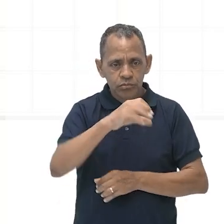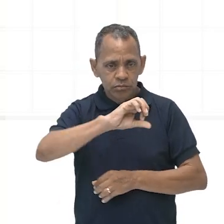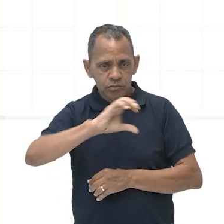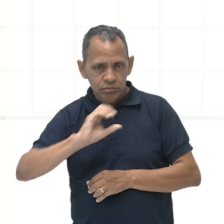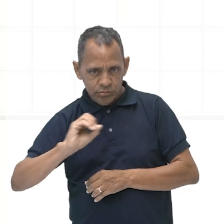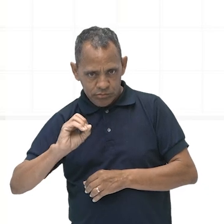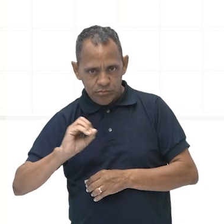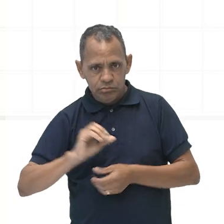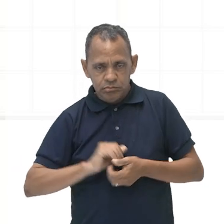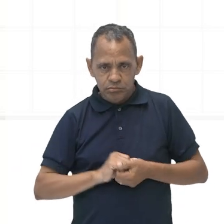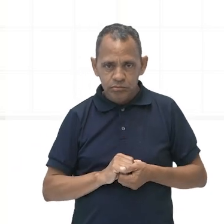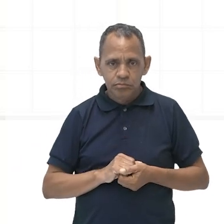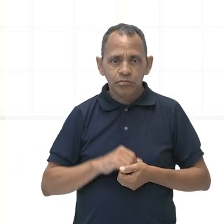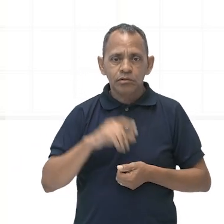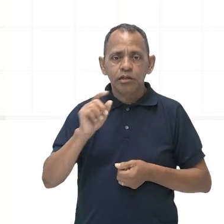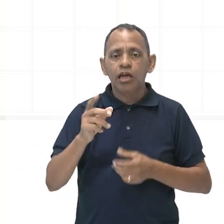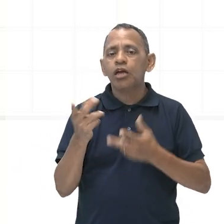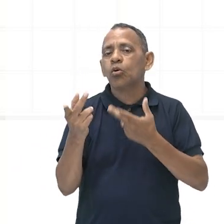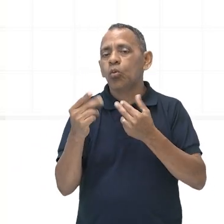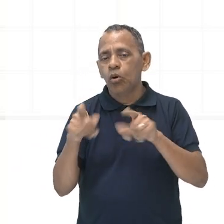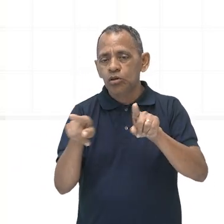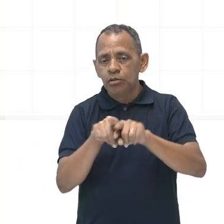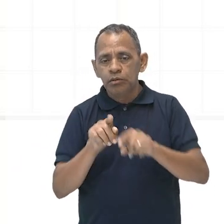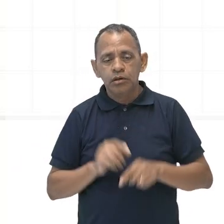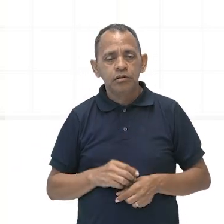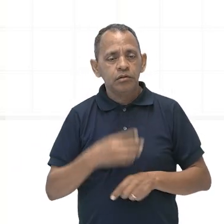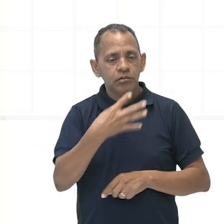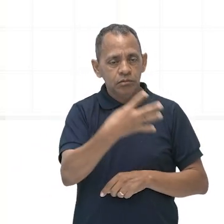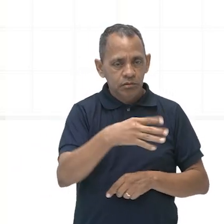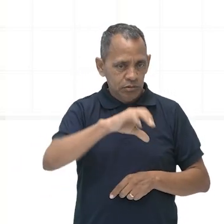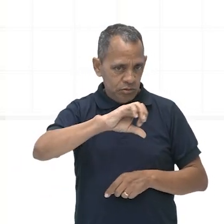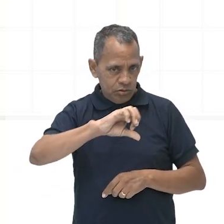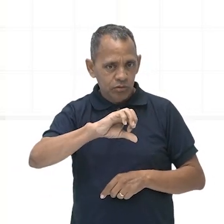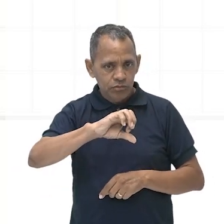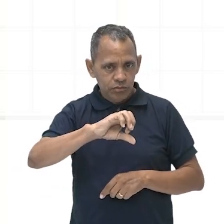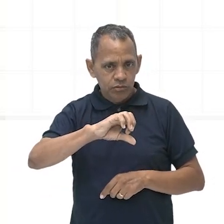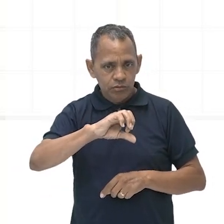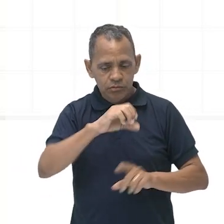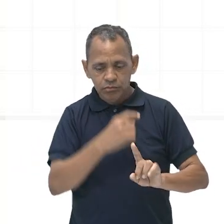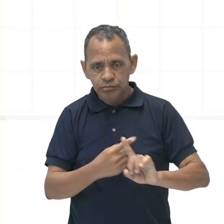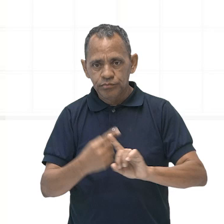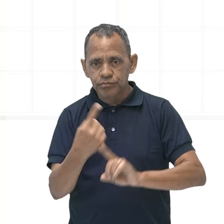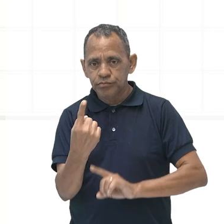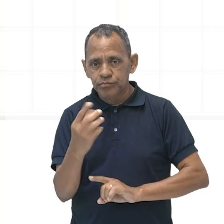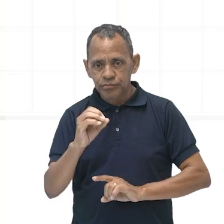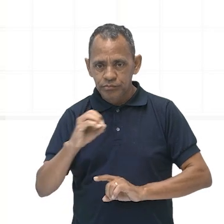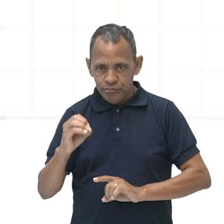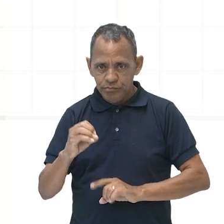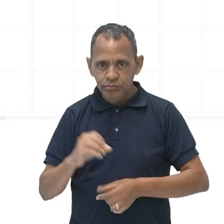4.900 é a mesma coisa que 49 vezes 100?